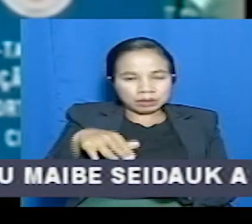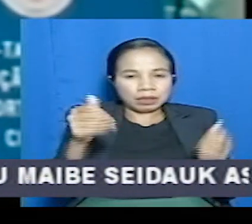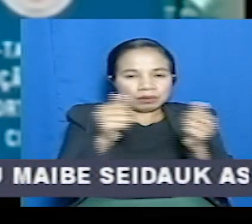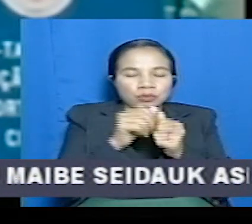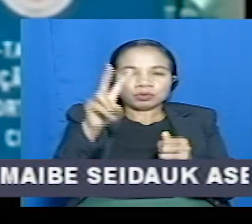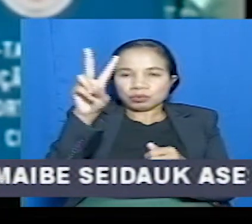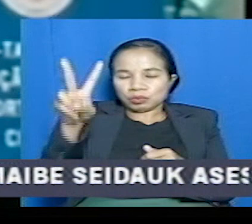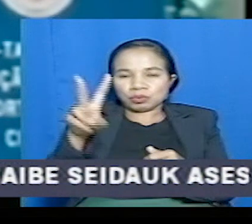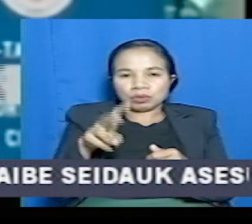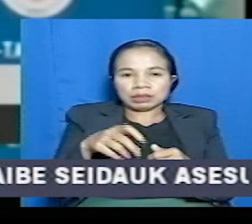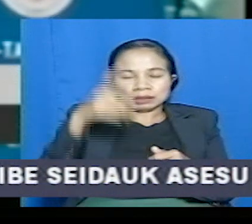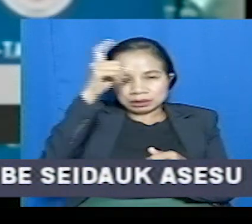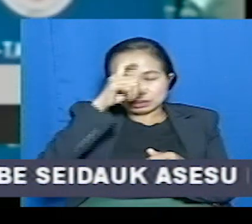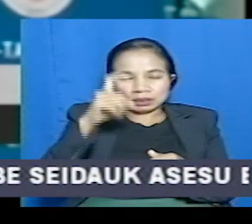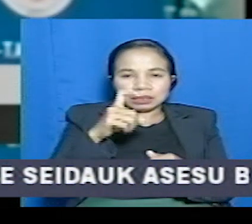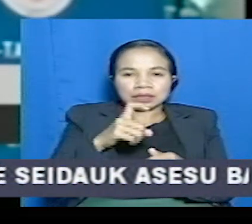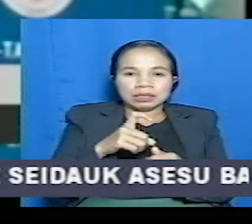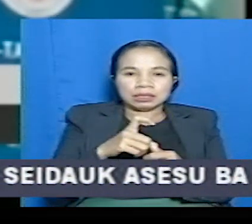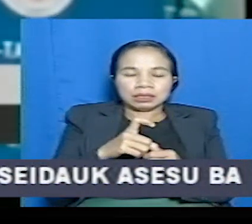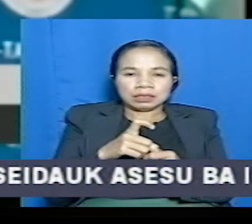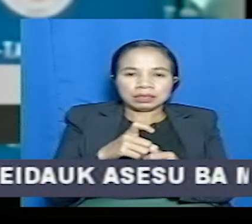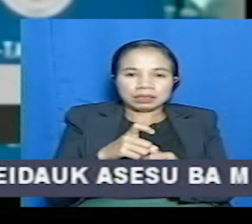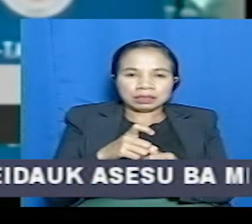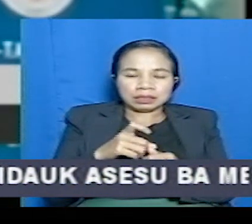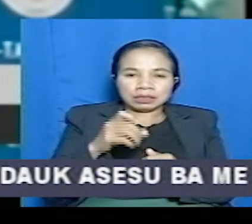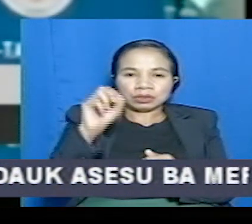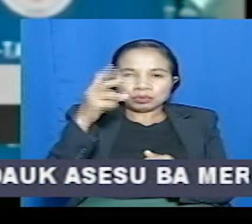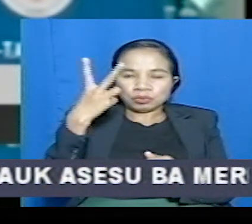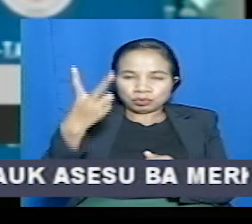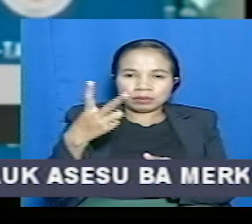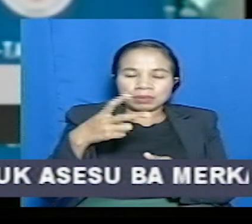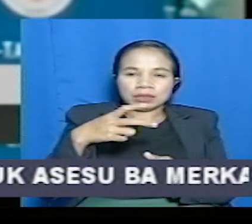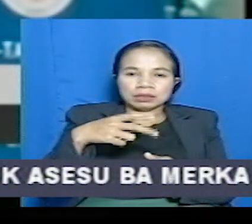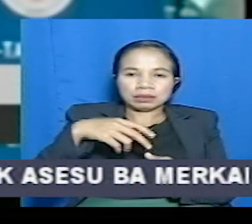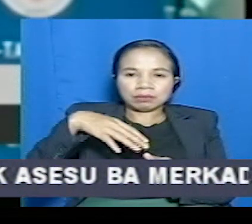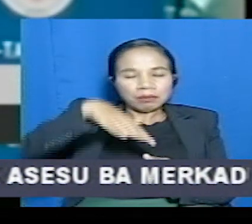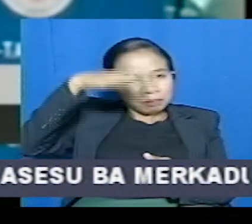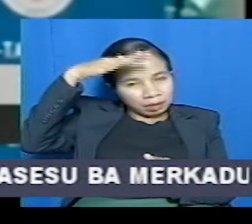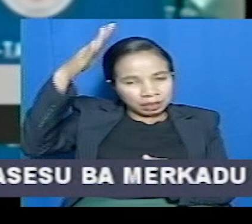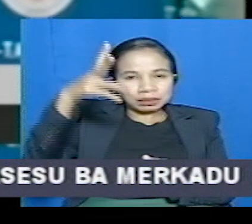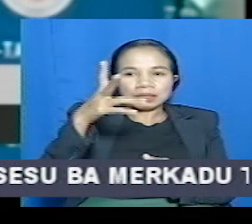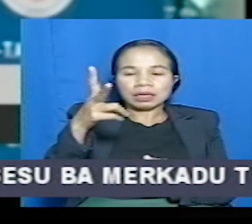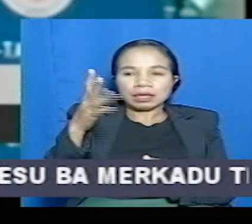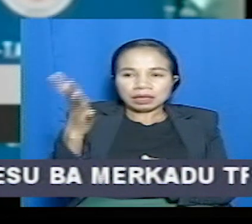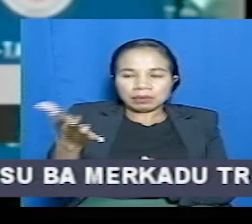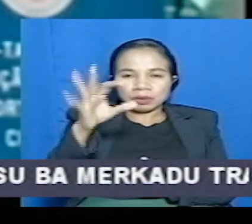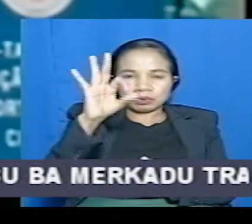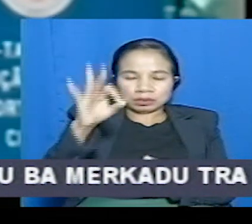rua ho idade entre tinan sanulo resin rua ho tinan lima nulo resin sia kamutu